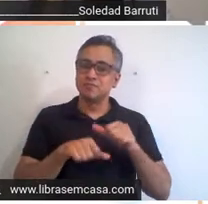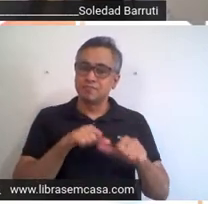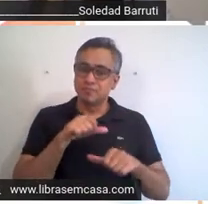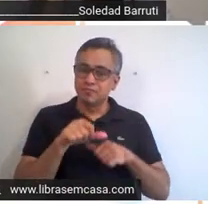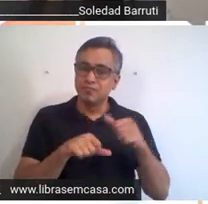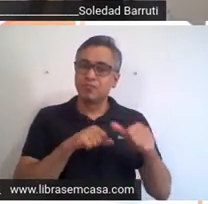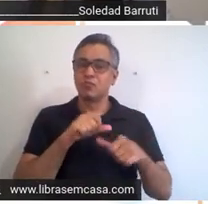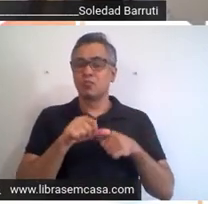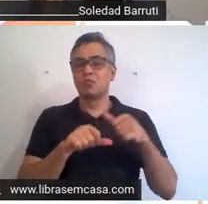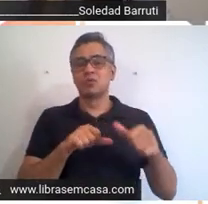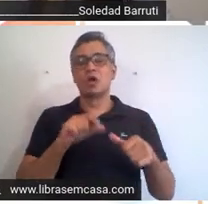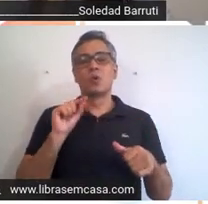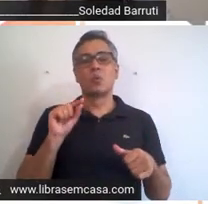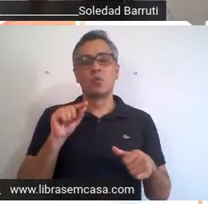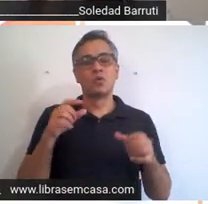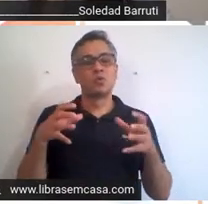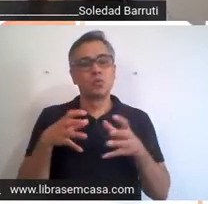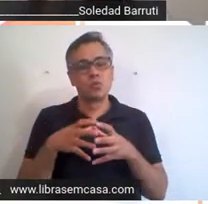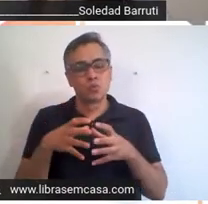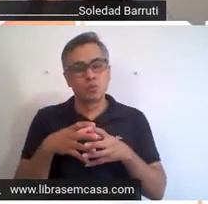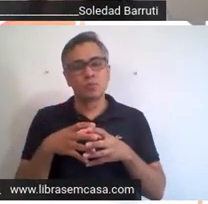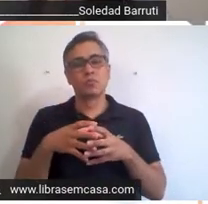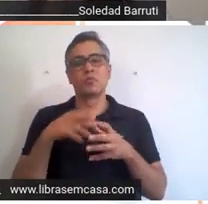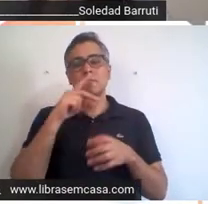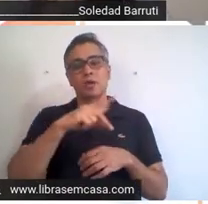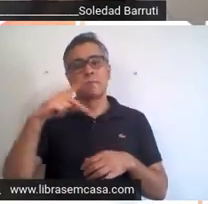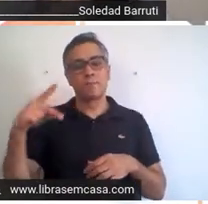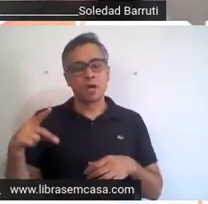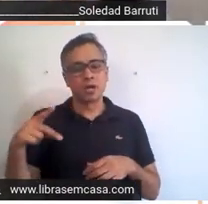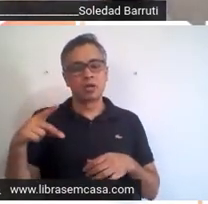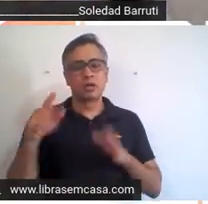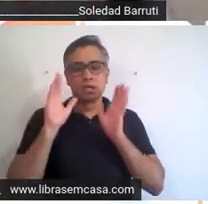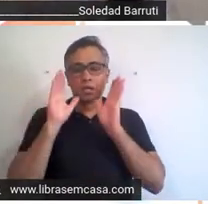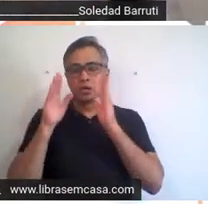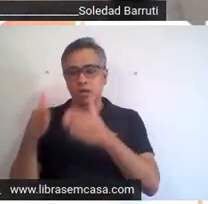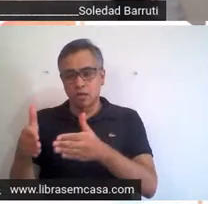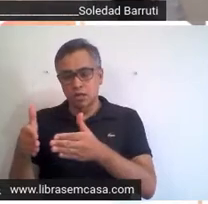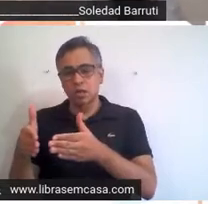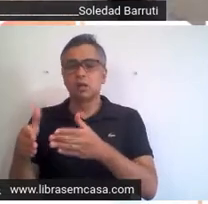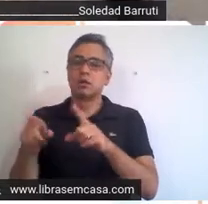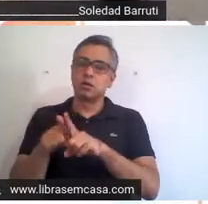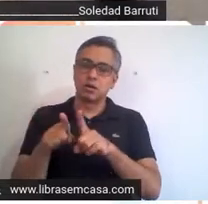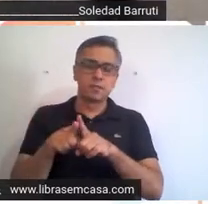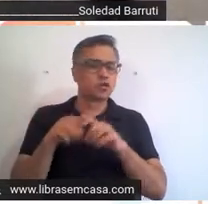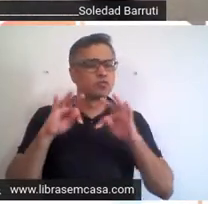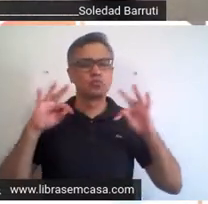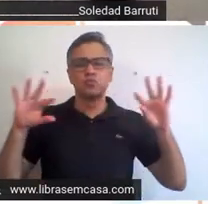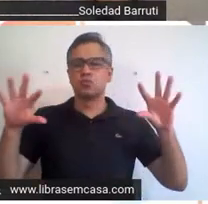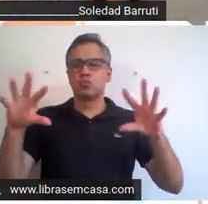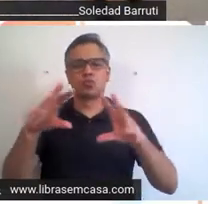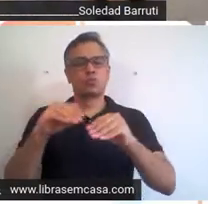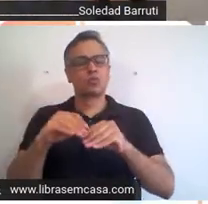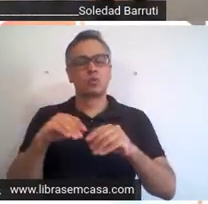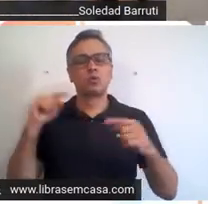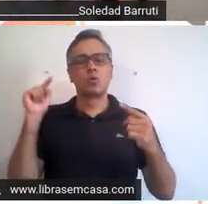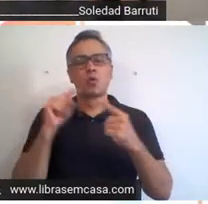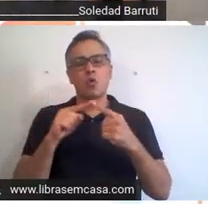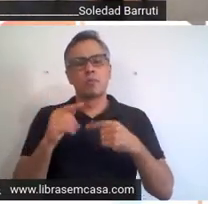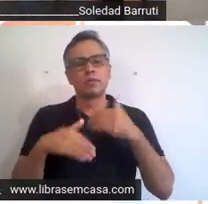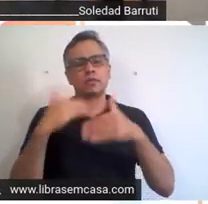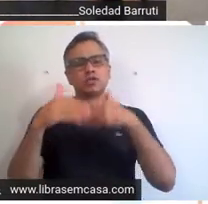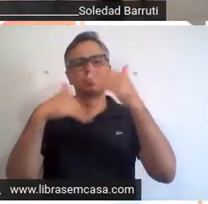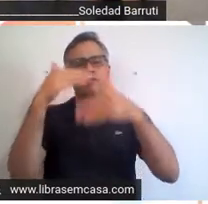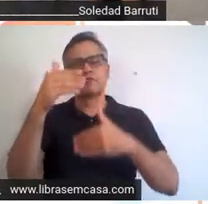pública, né? E aí não só específica, mas da política pública como um todo, ligada ao desenvolvimento econômico,